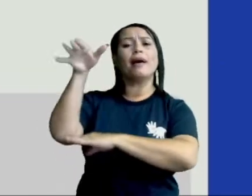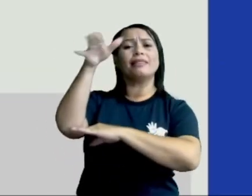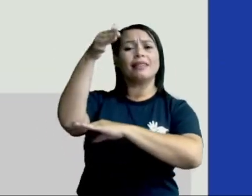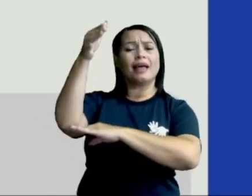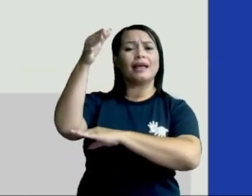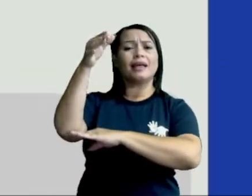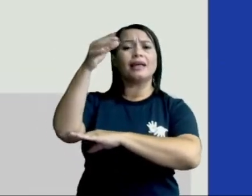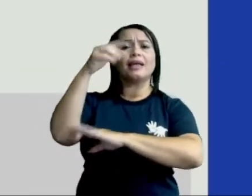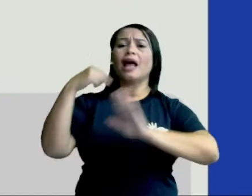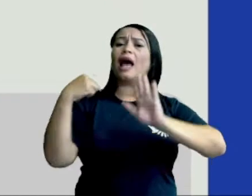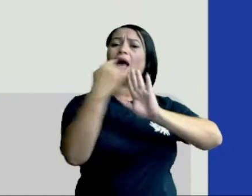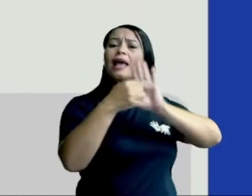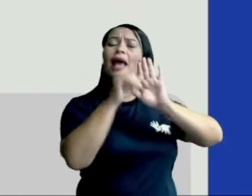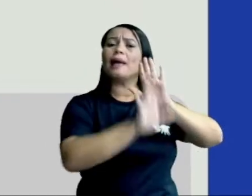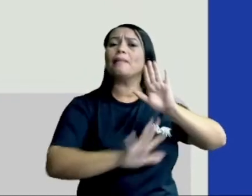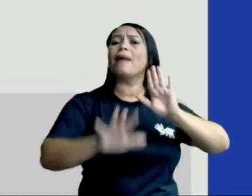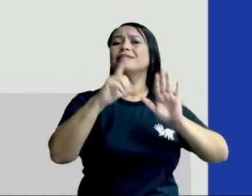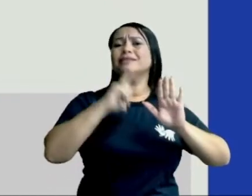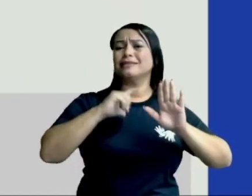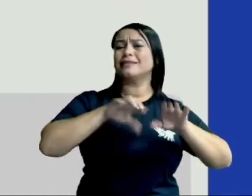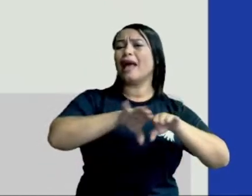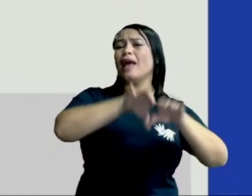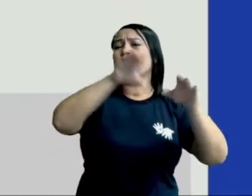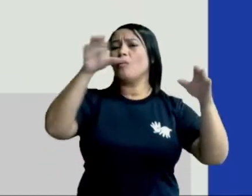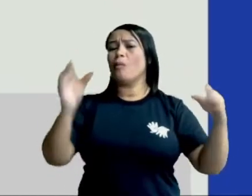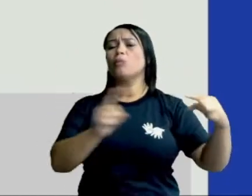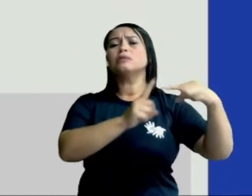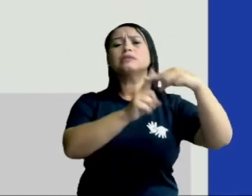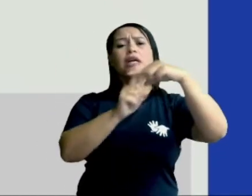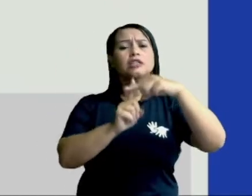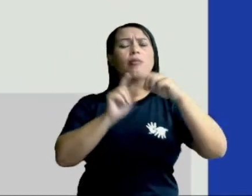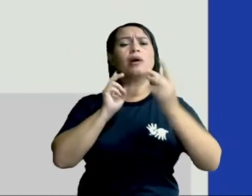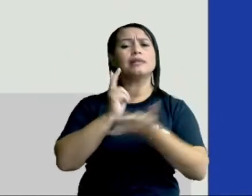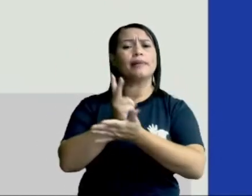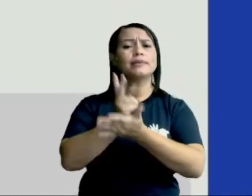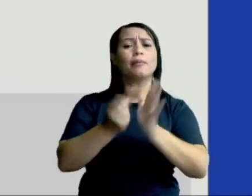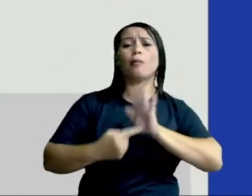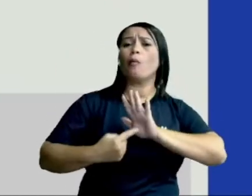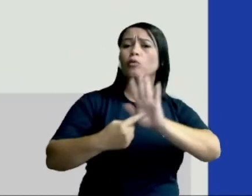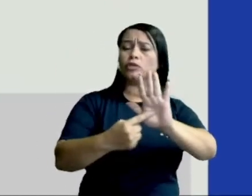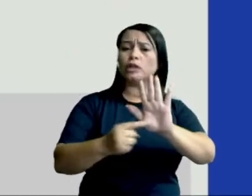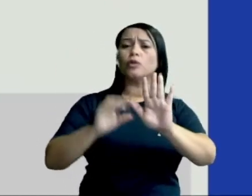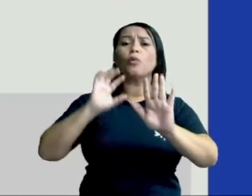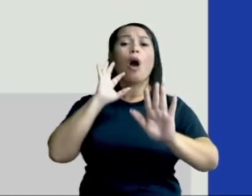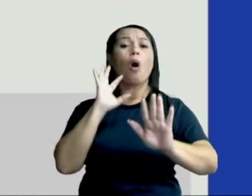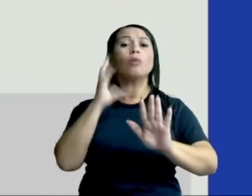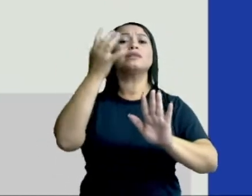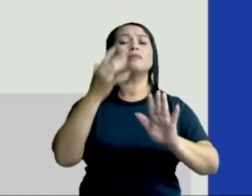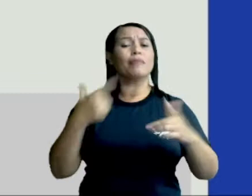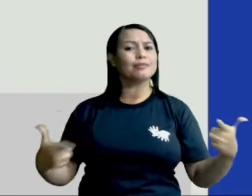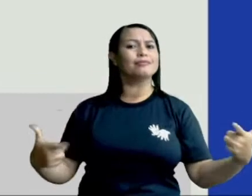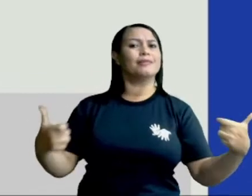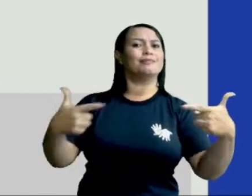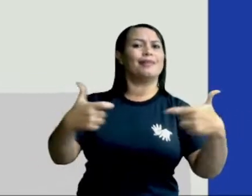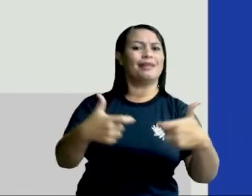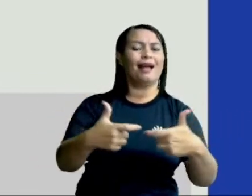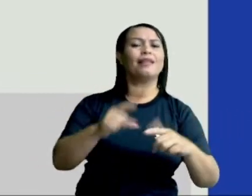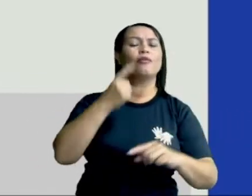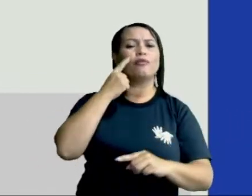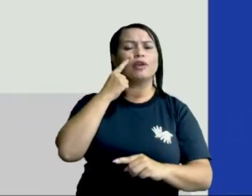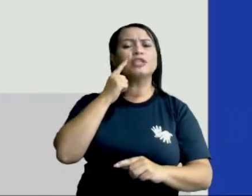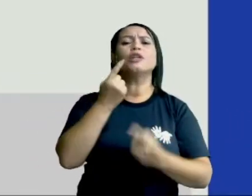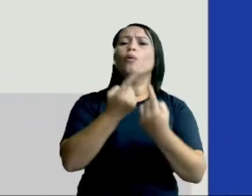brasão têm um Monte das Tabocas, sempre fazendo referência a esse acontecimento aí das batalhas. Então, o